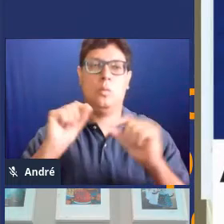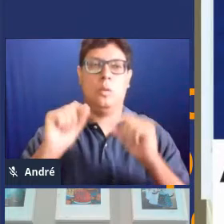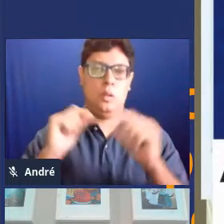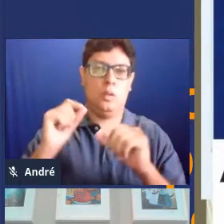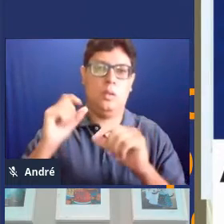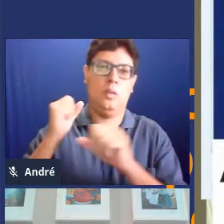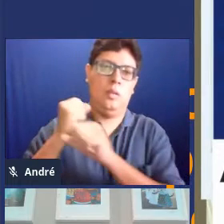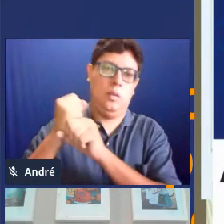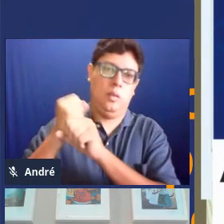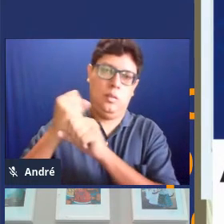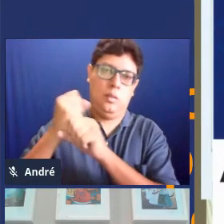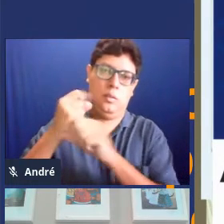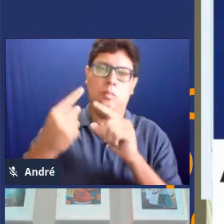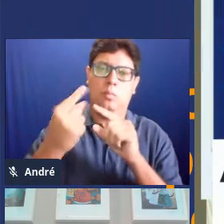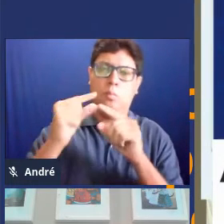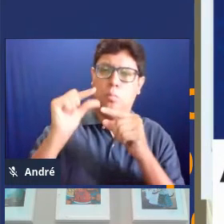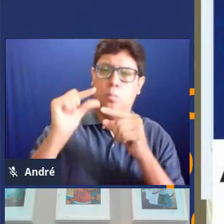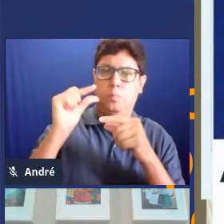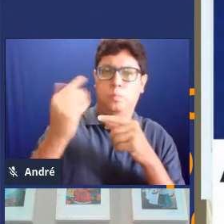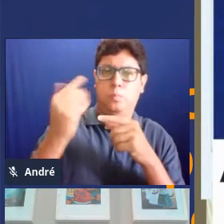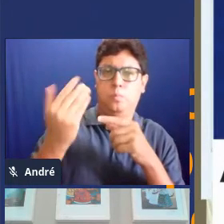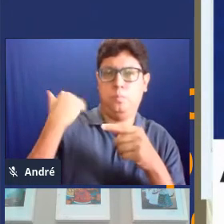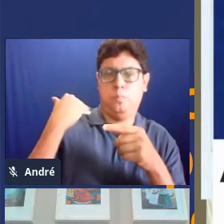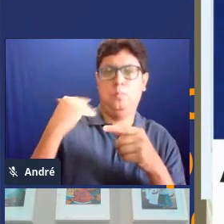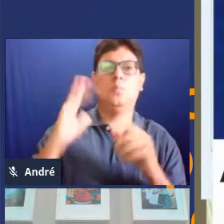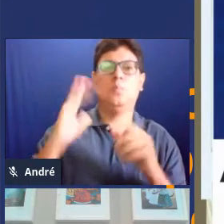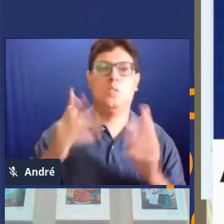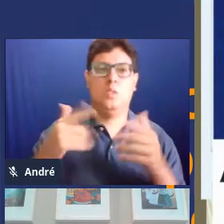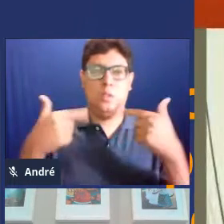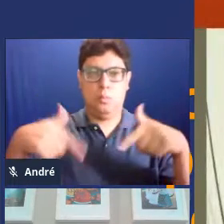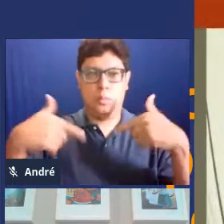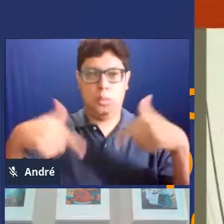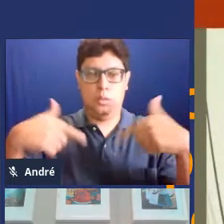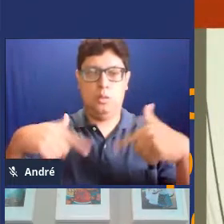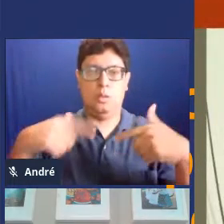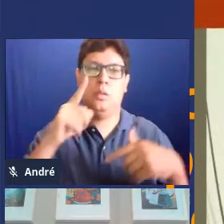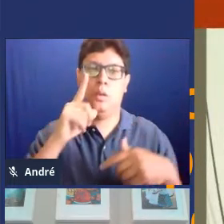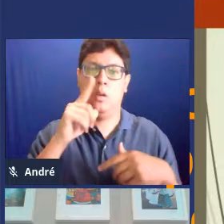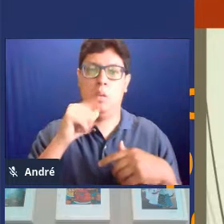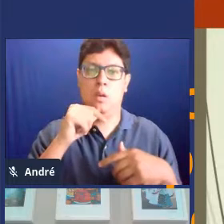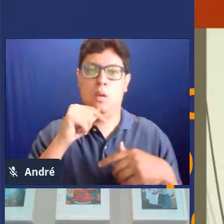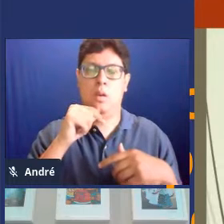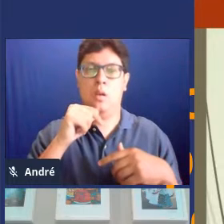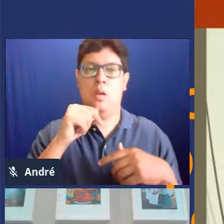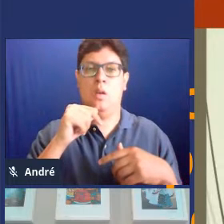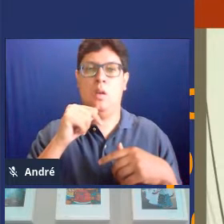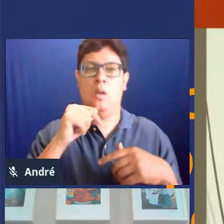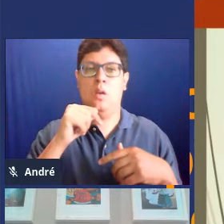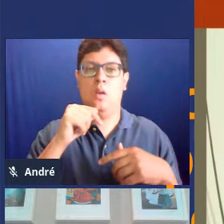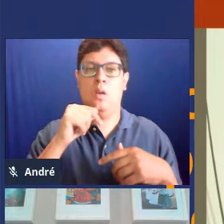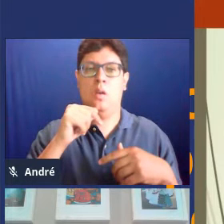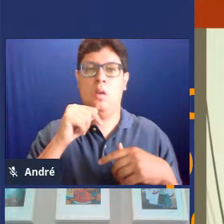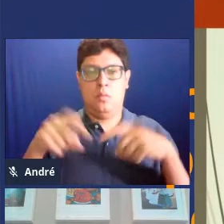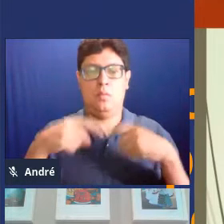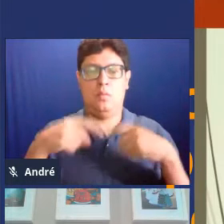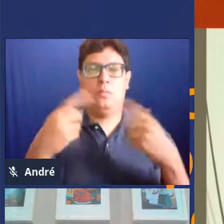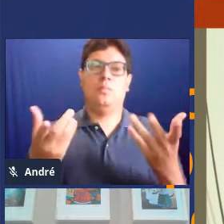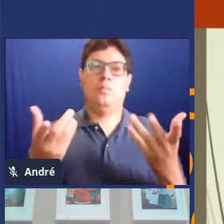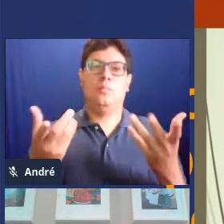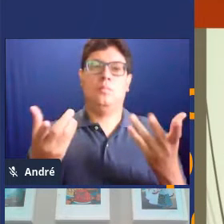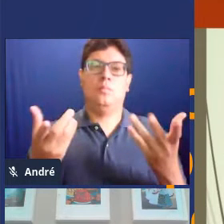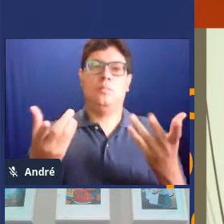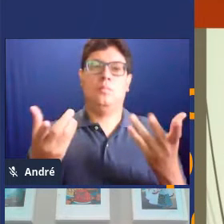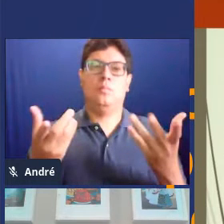genoma funcional. Eu sou do campus de Bragança e Ecos. Então, o que é genoma